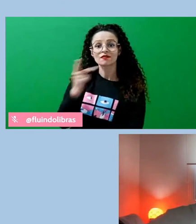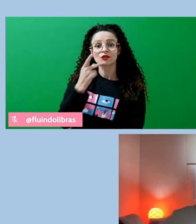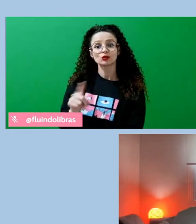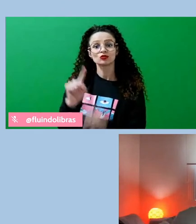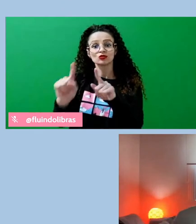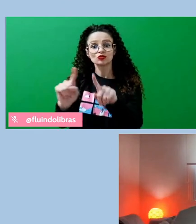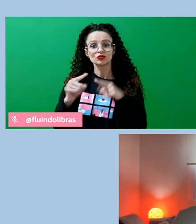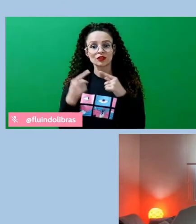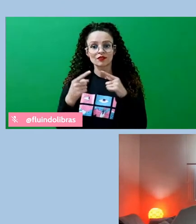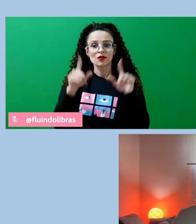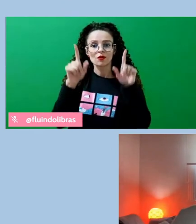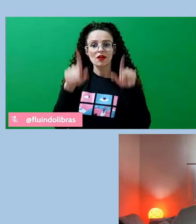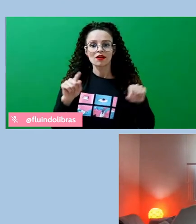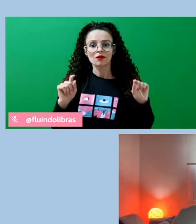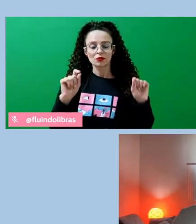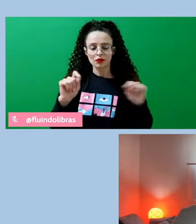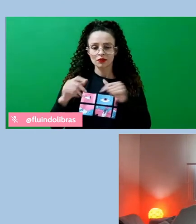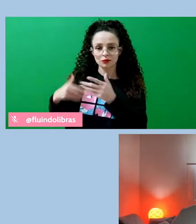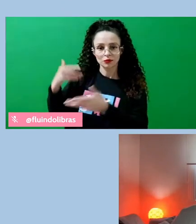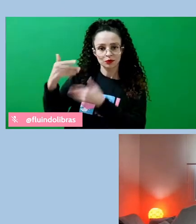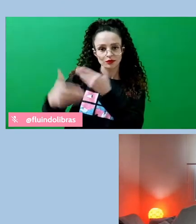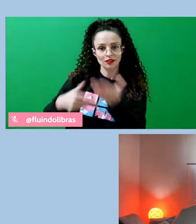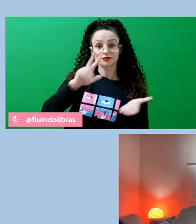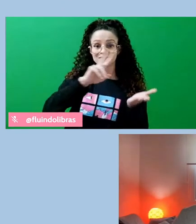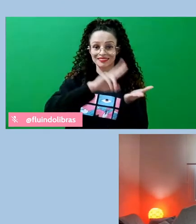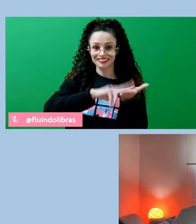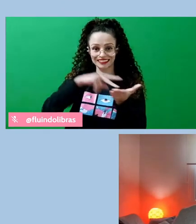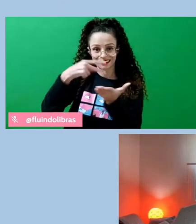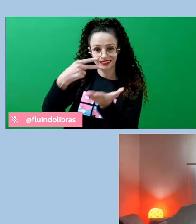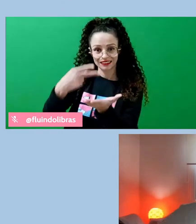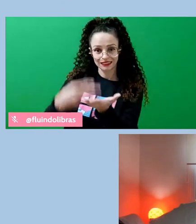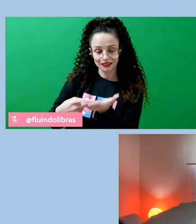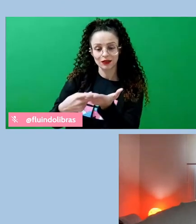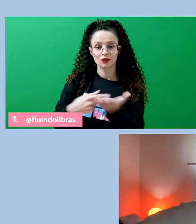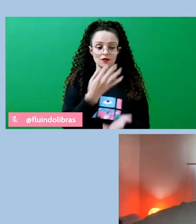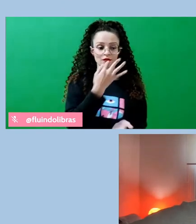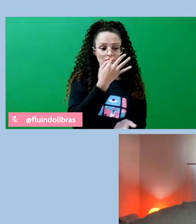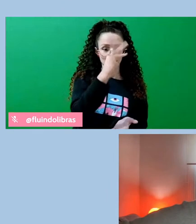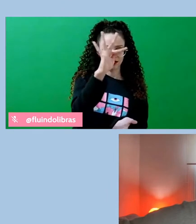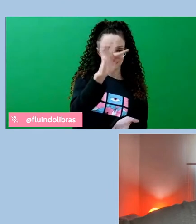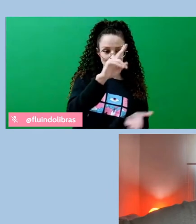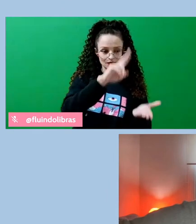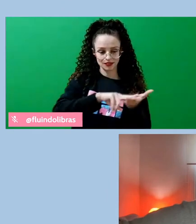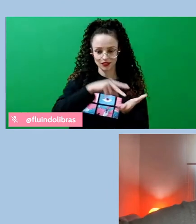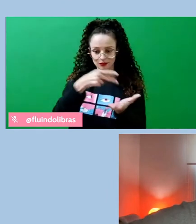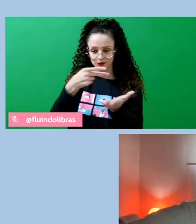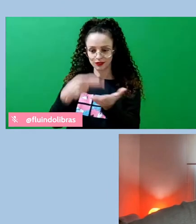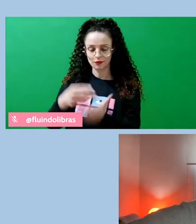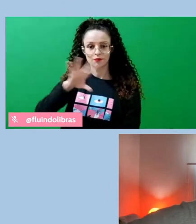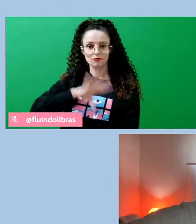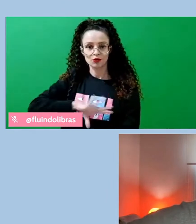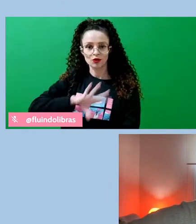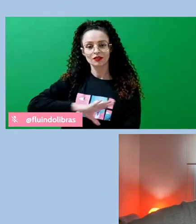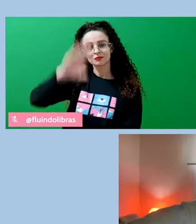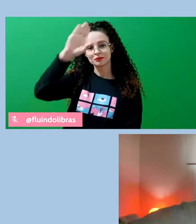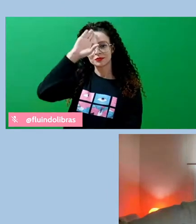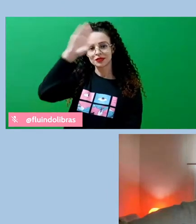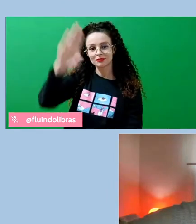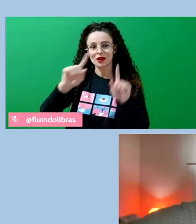foi no processo de tradução, né, do francês para o português, né? O principal desafio para ela foi